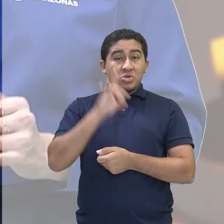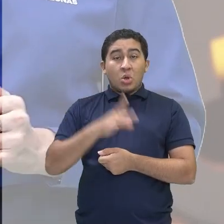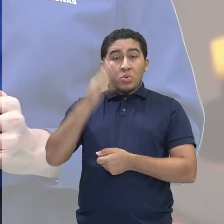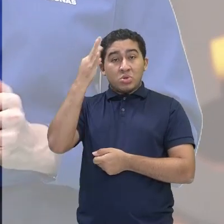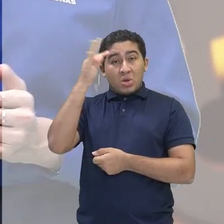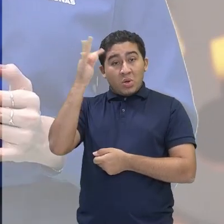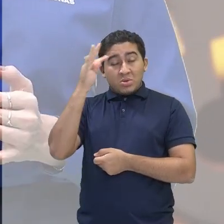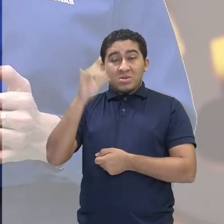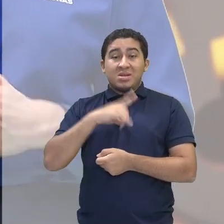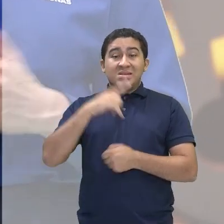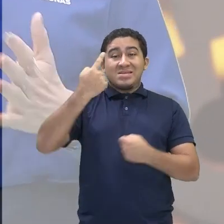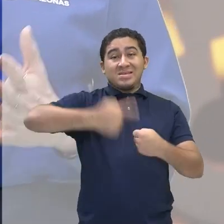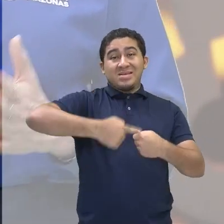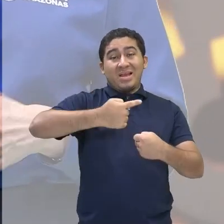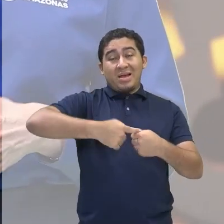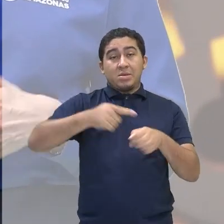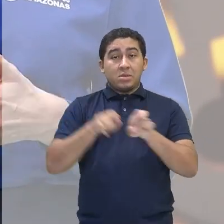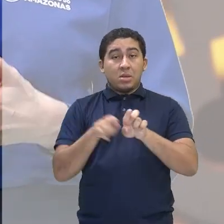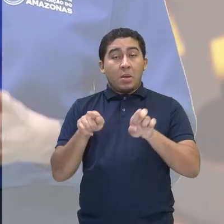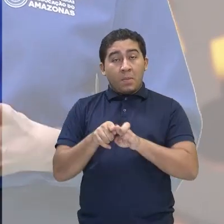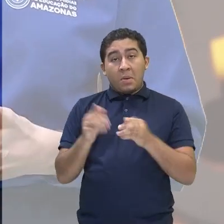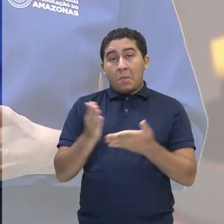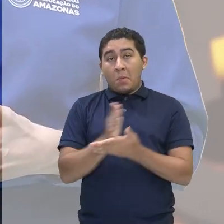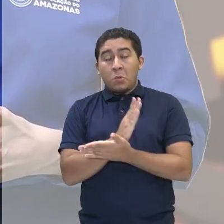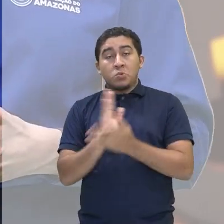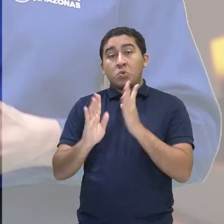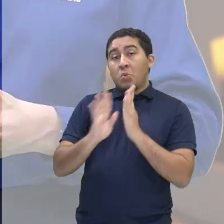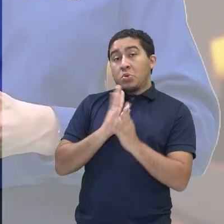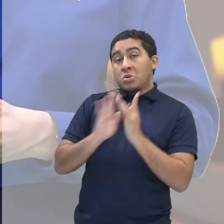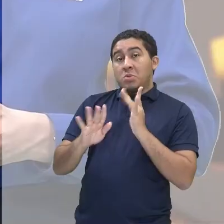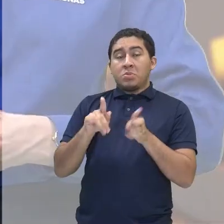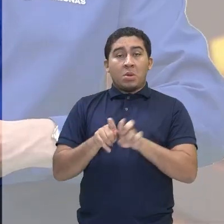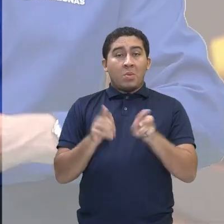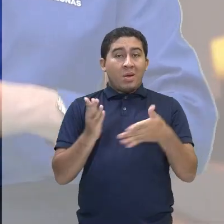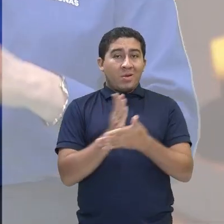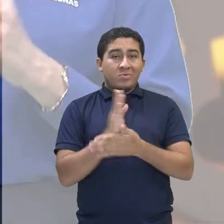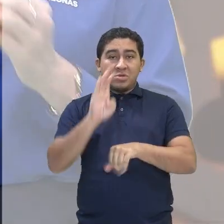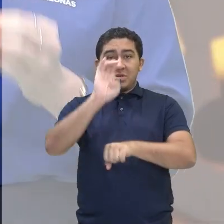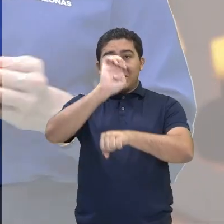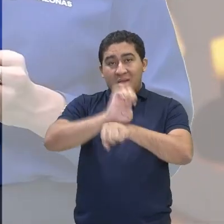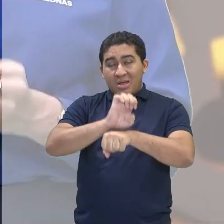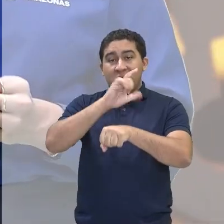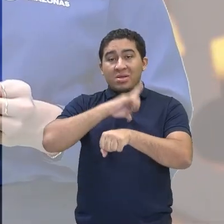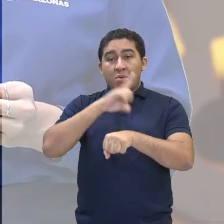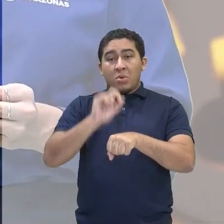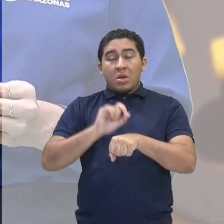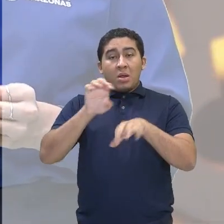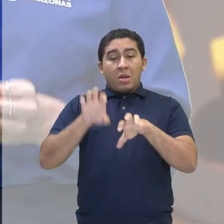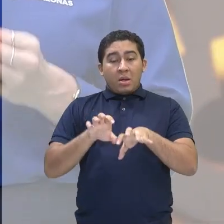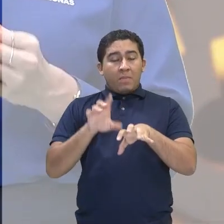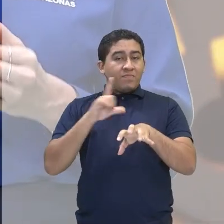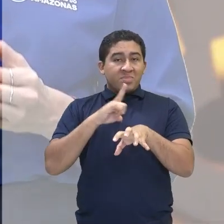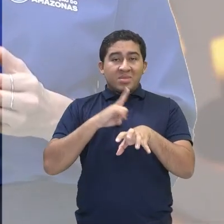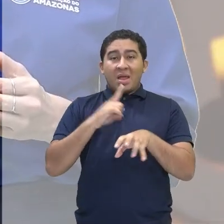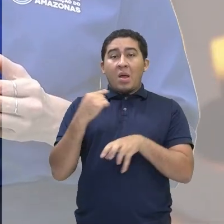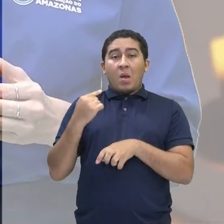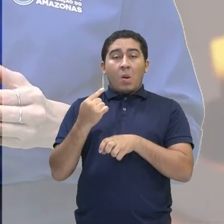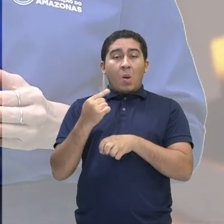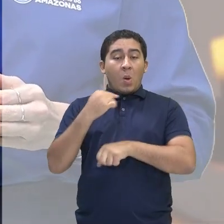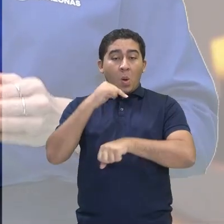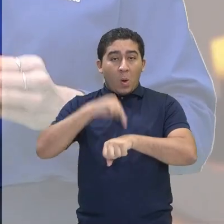teríamos cidades, alguns municípios, né, alguns estados ali com horários diferentes. Então, no